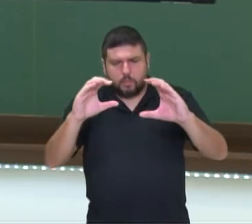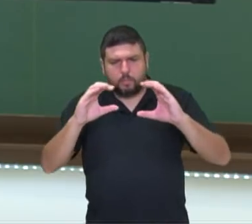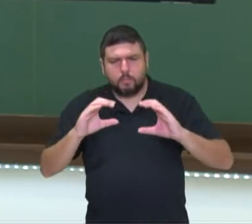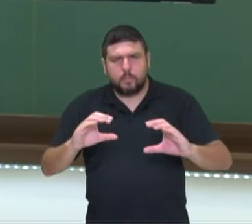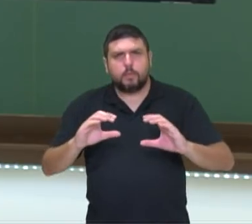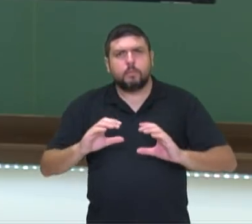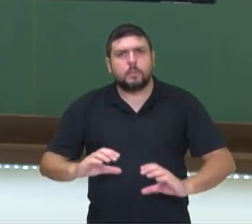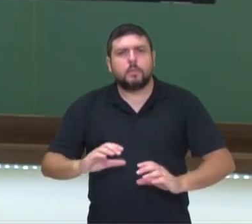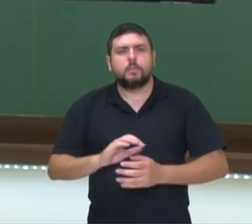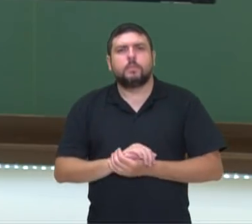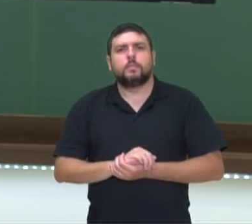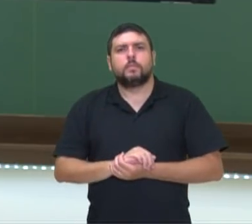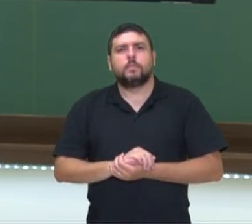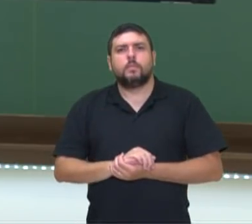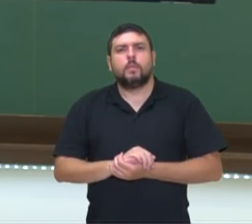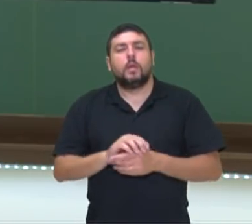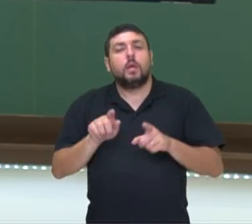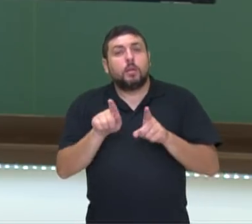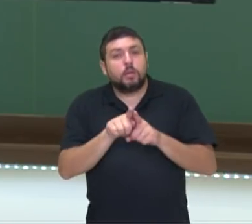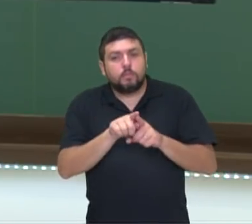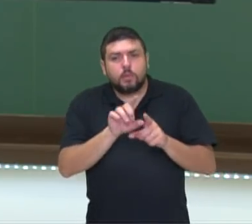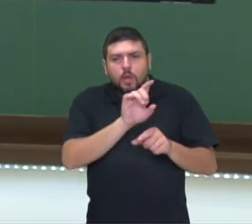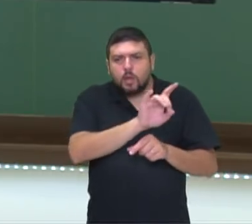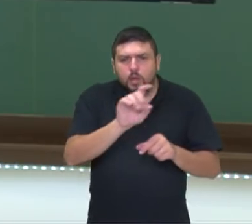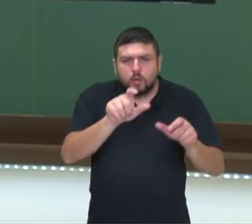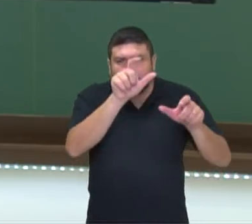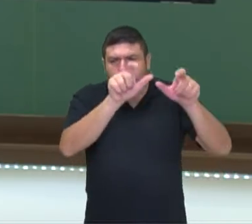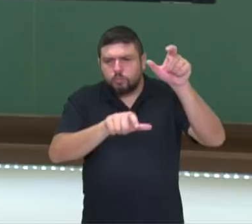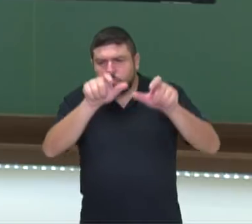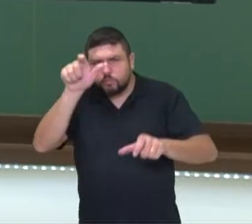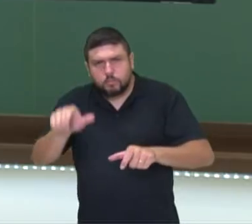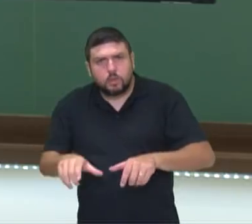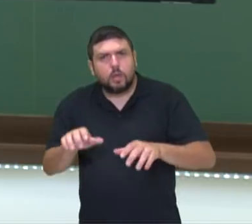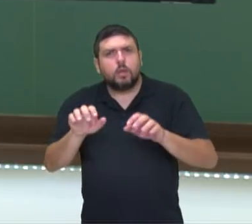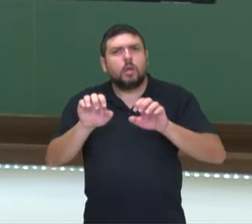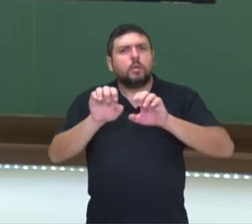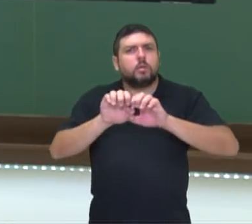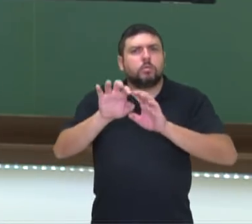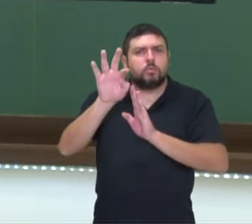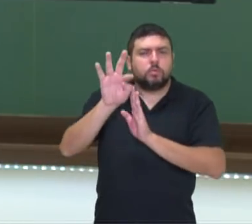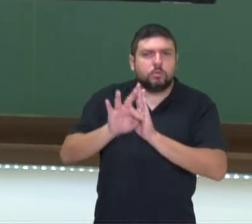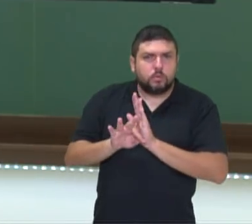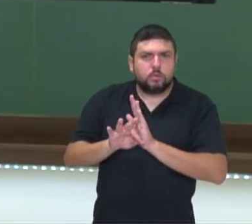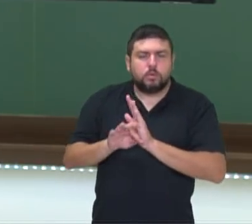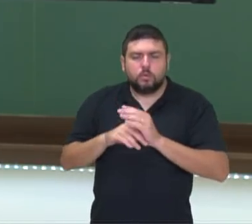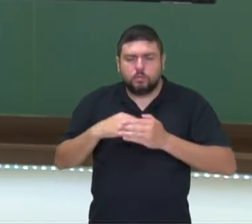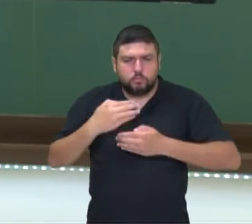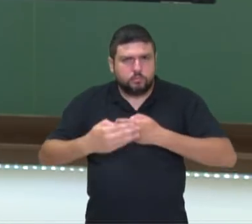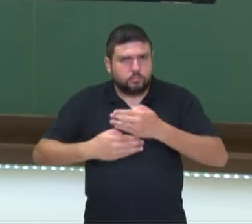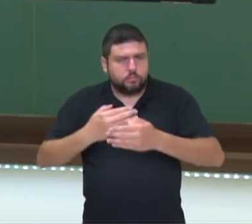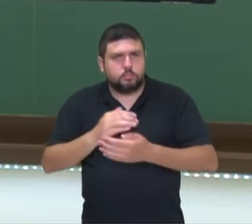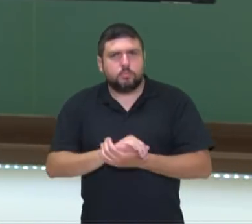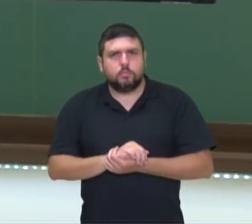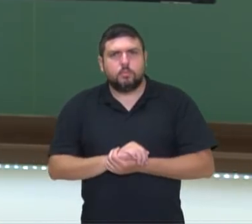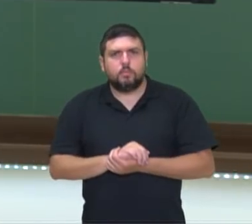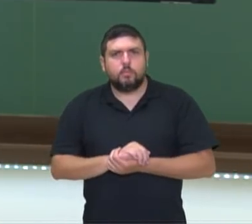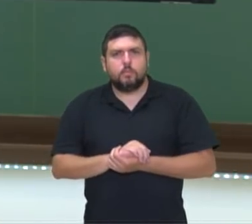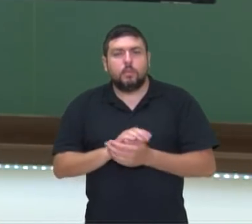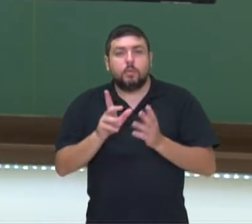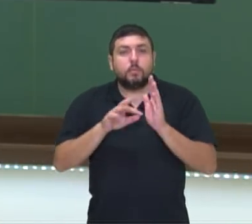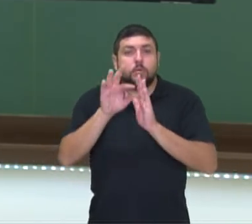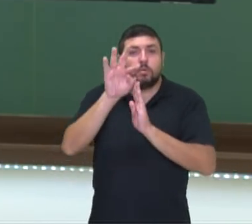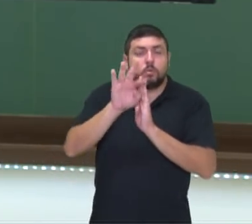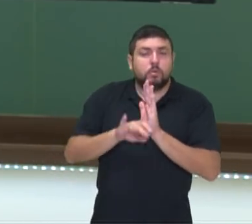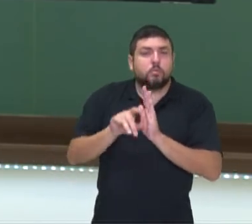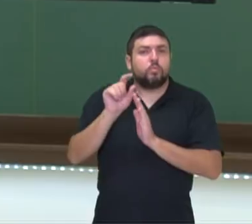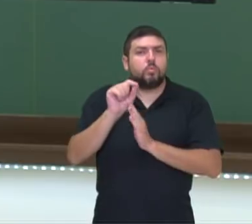possível limitar cada elemento, cada parte da estrutura do seu texto, que iremos ver na sequência. Cada parte da estrutura se